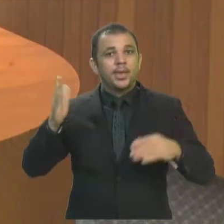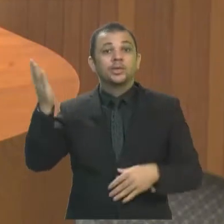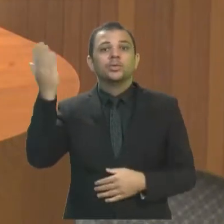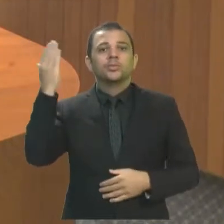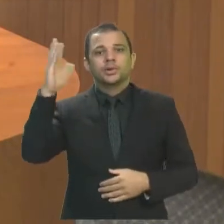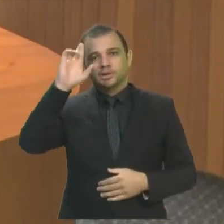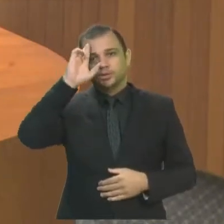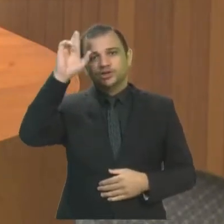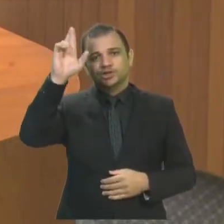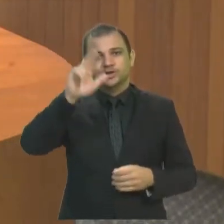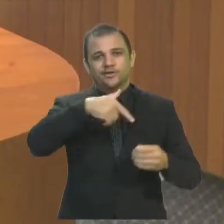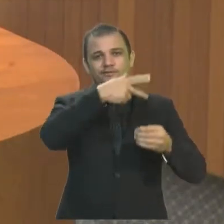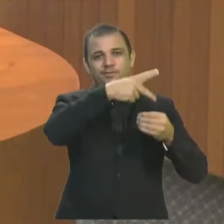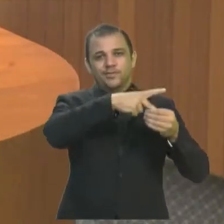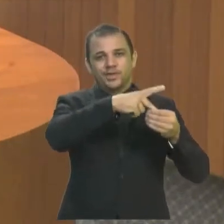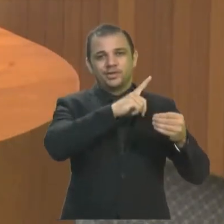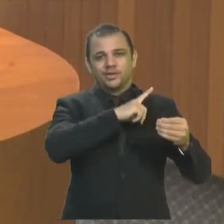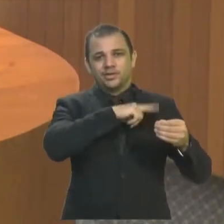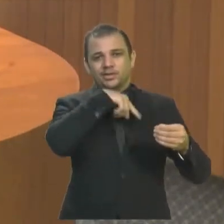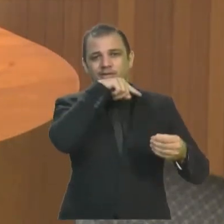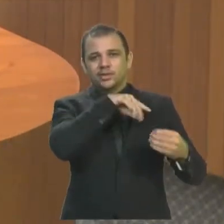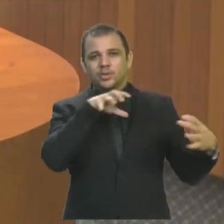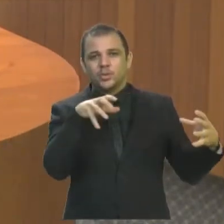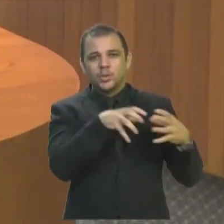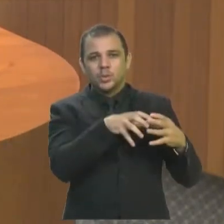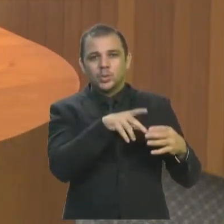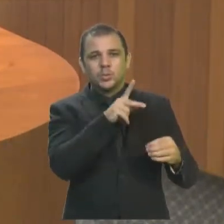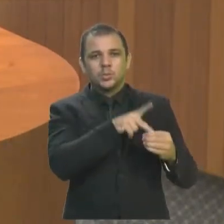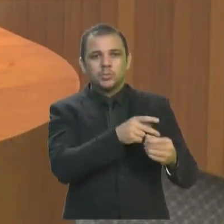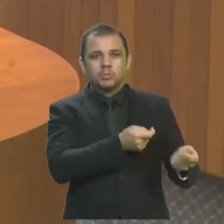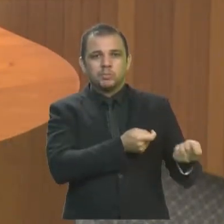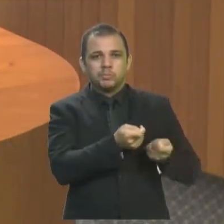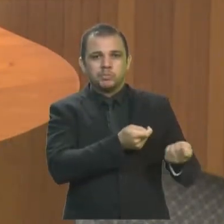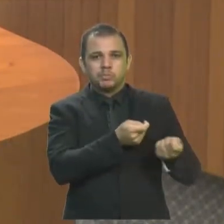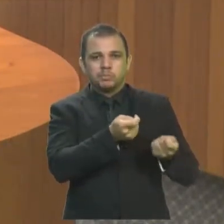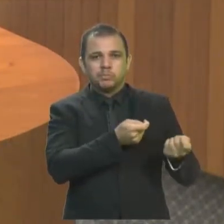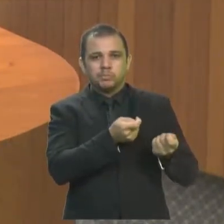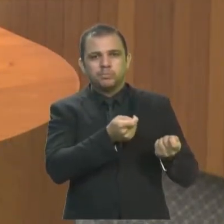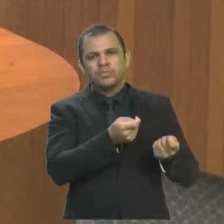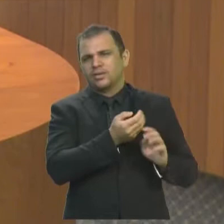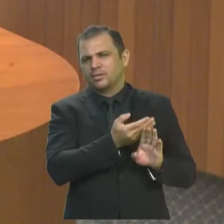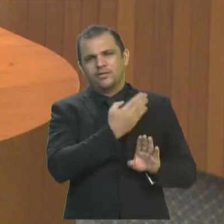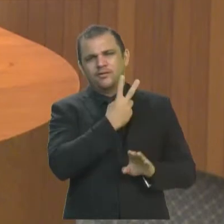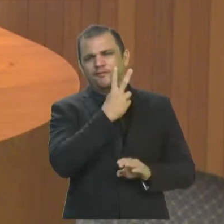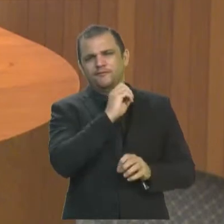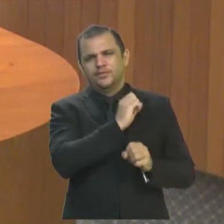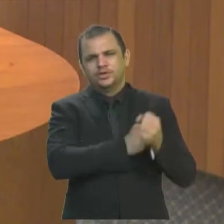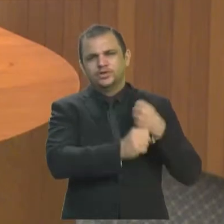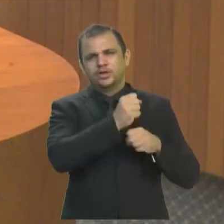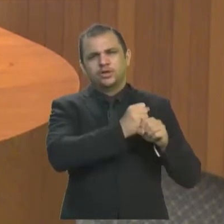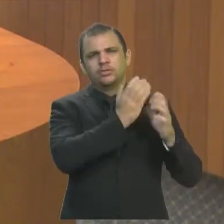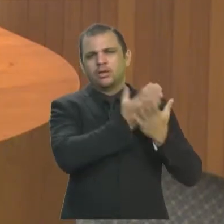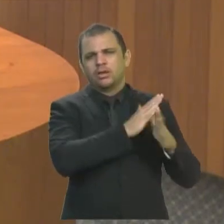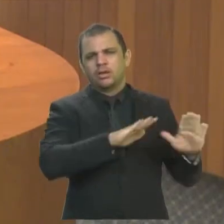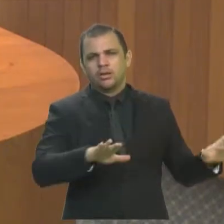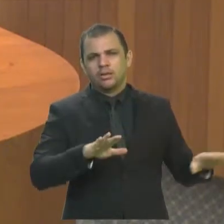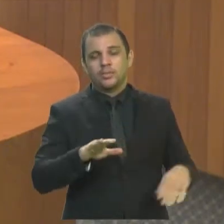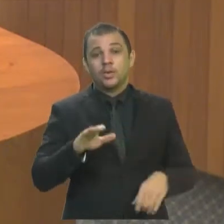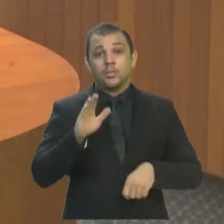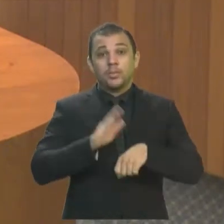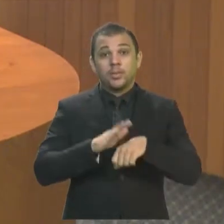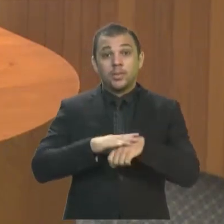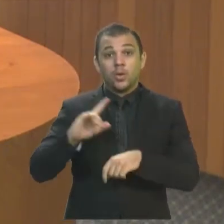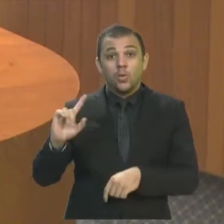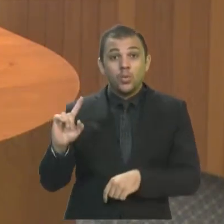que insiste em achar que existe monopólio de petróleo da Petrobras no Brasil. Não existe. Infelizmente, a Petrobras, como